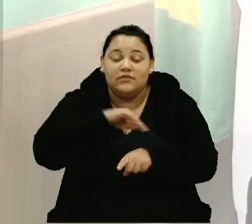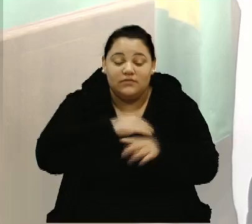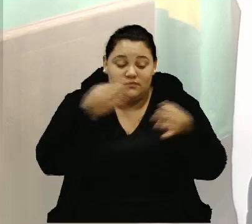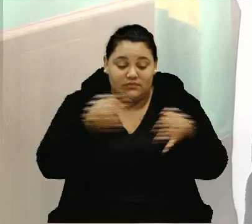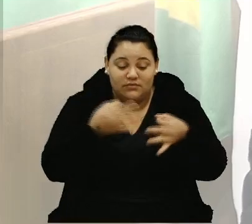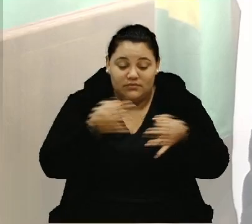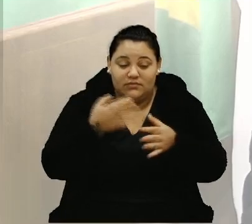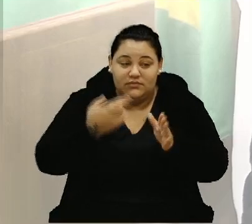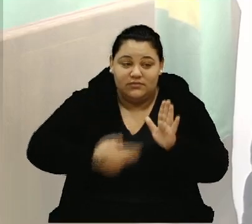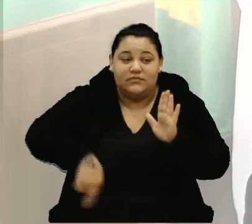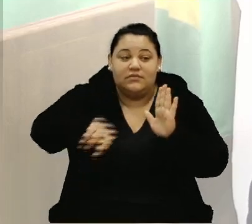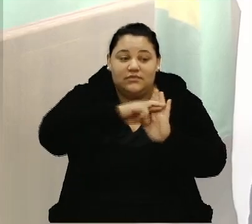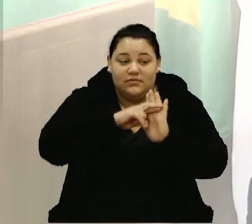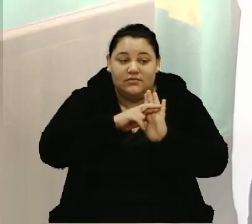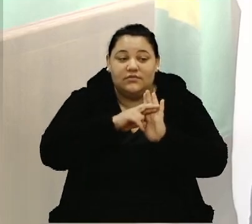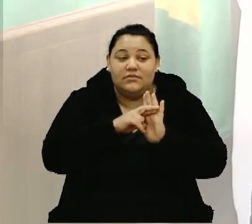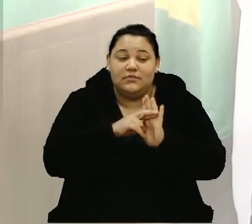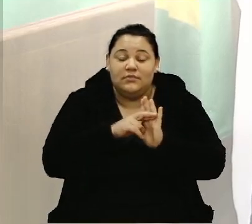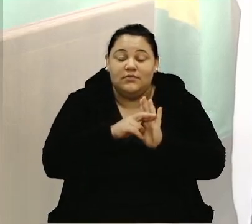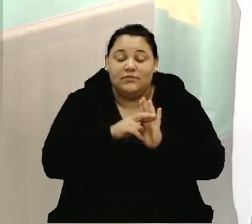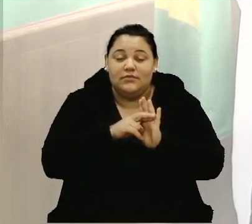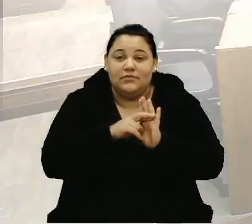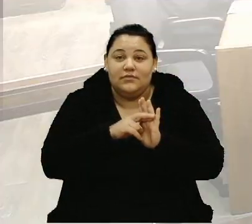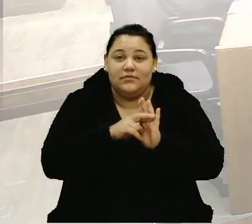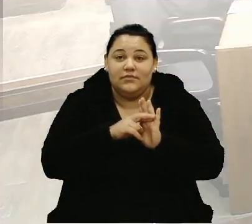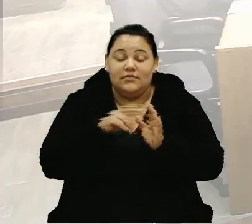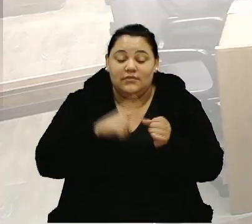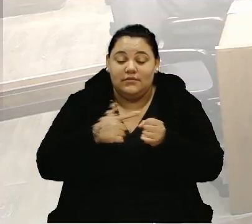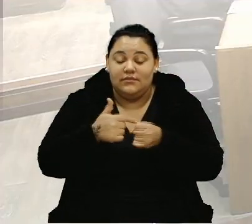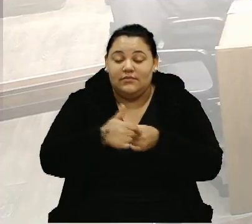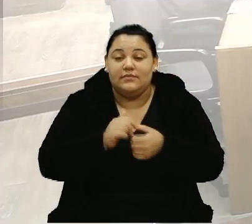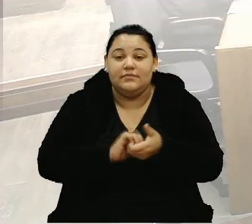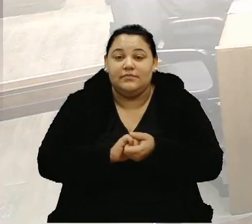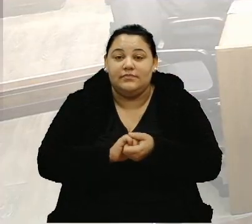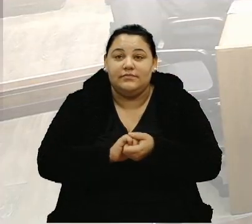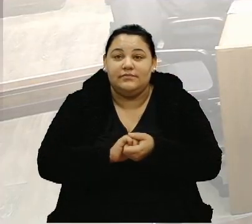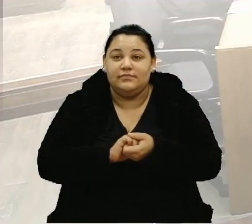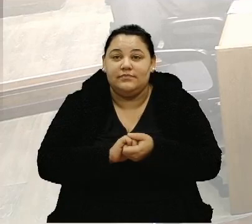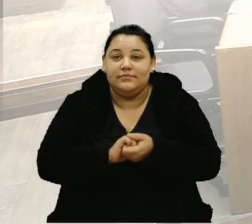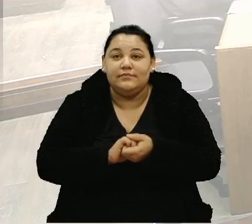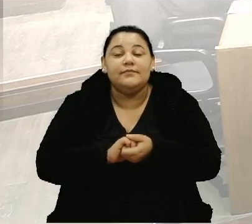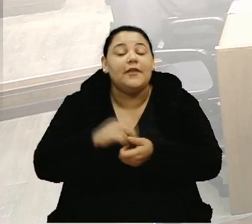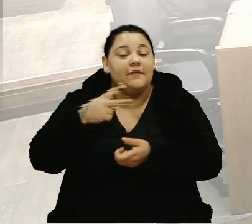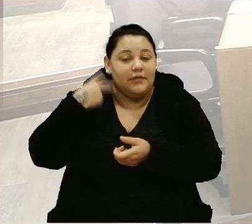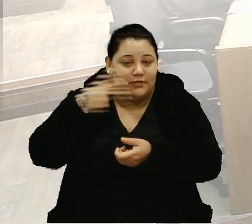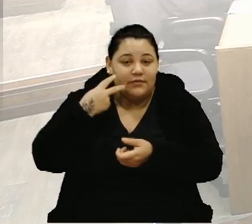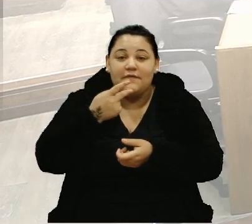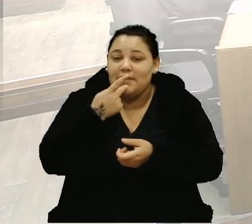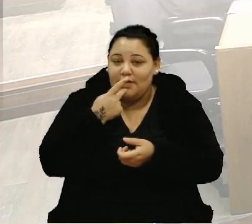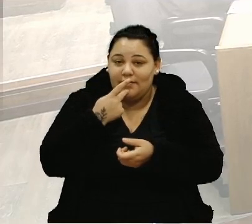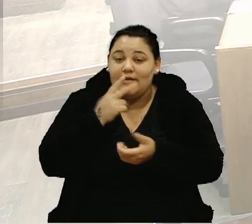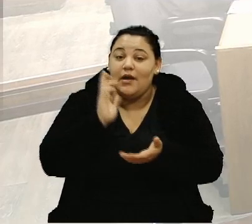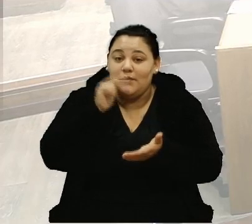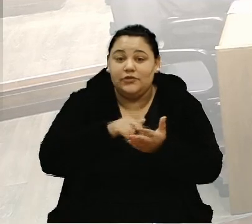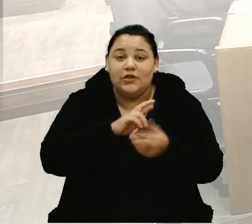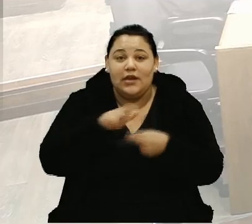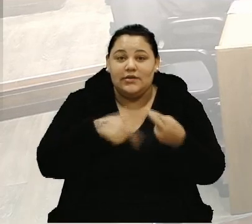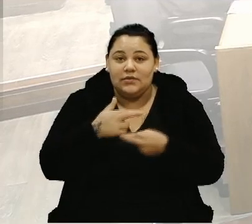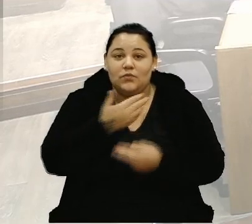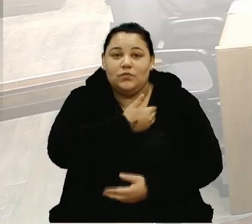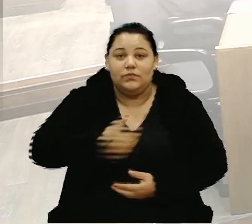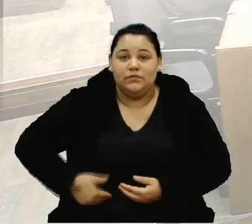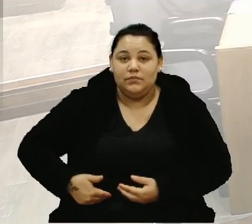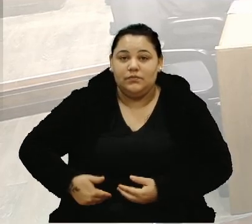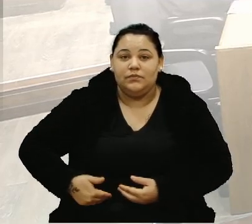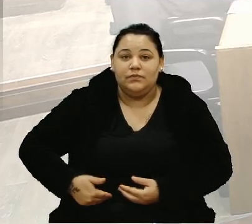a nossa cidade. Alguém? Pois não, nobre colega. Vereador, é de saudar realmente a relação republicana que está tendo entre o prefeito Adiló e a